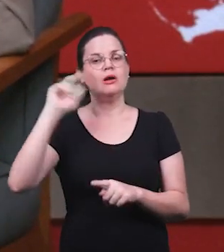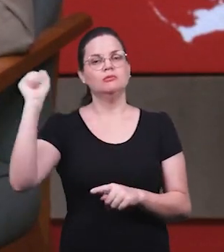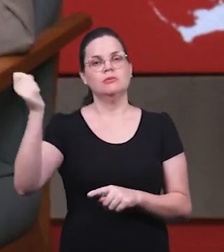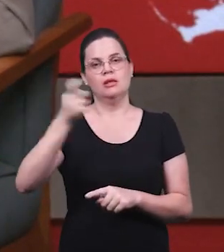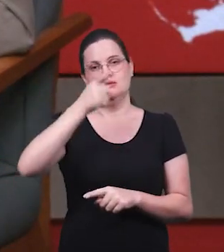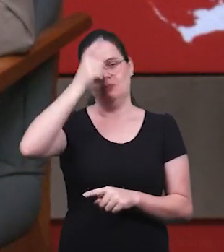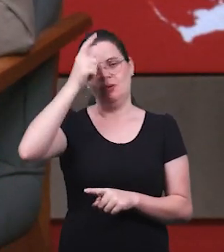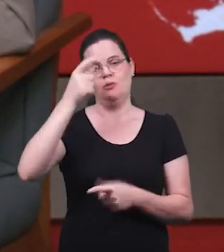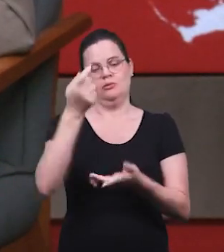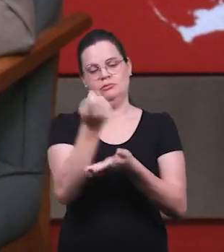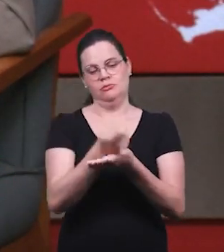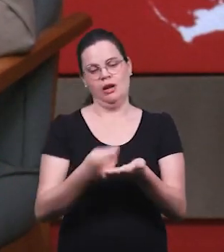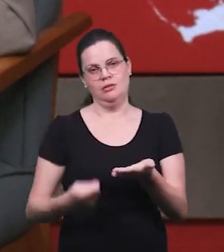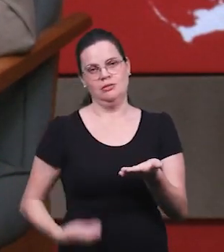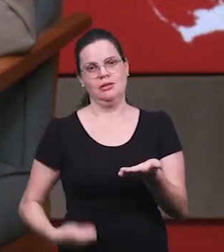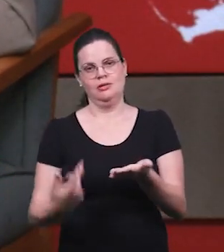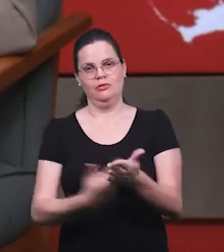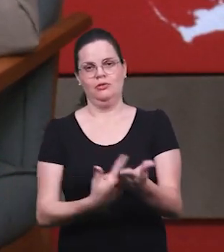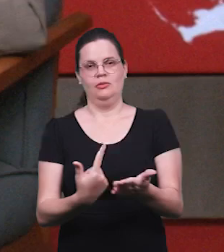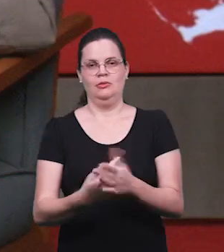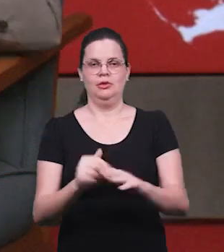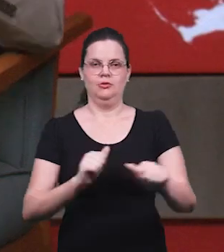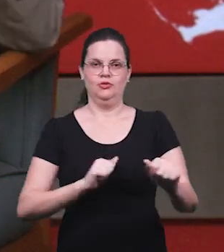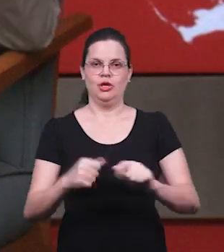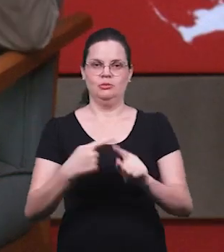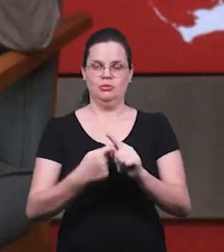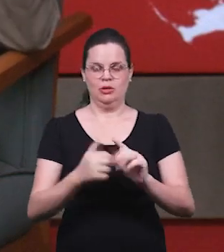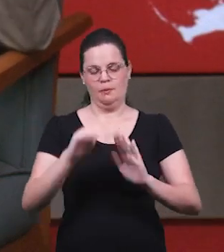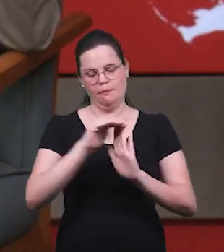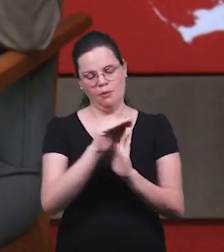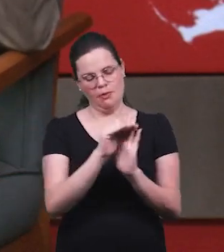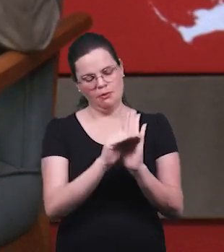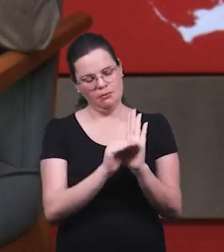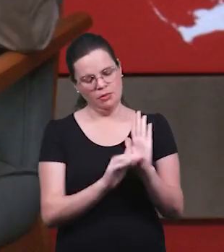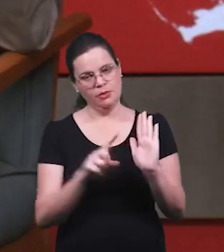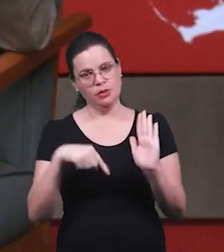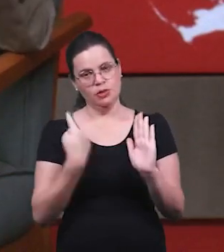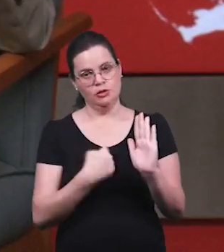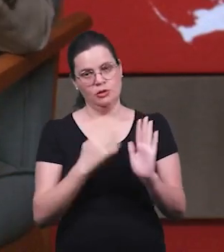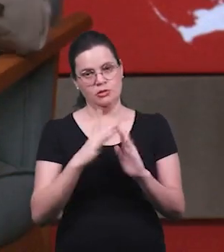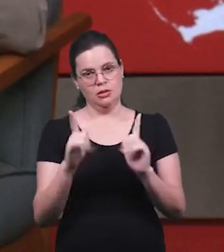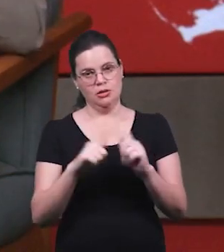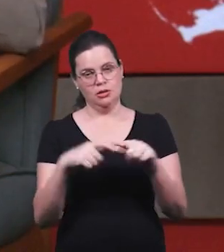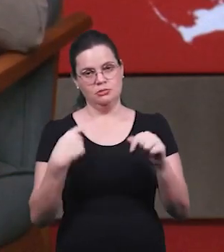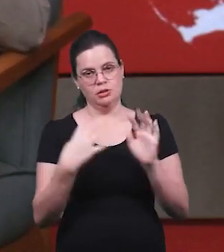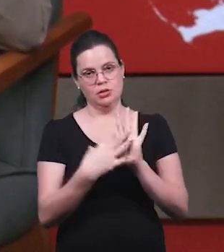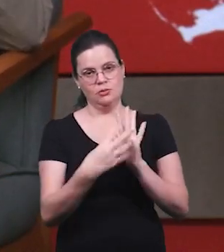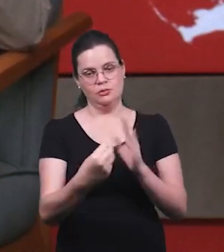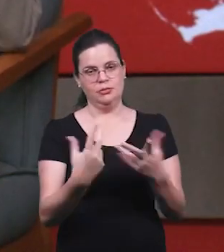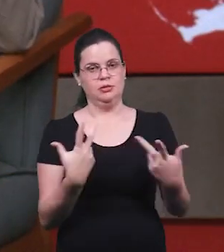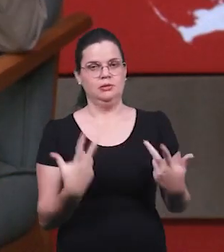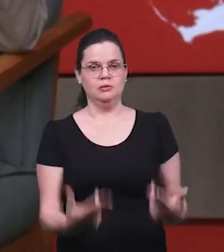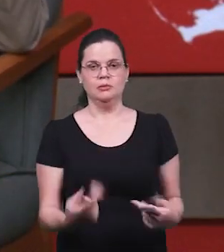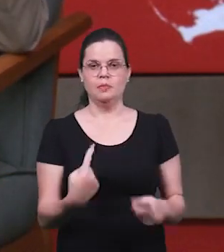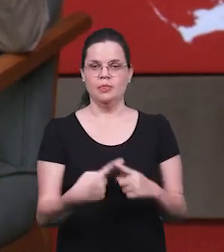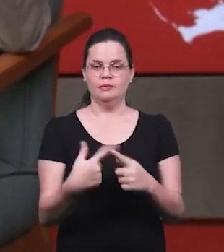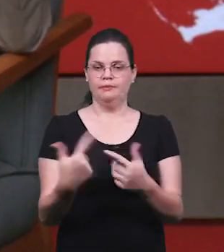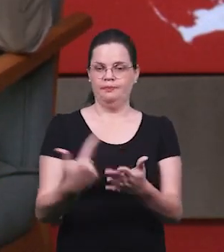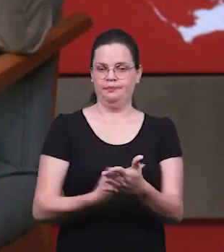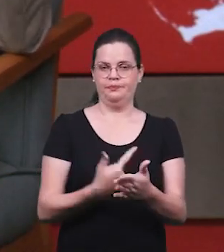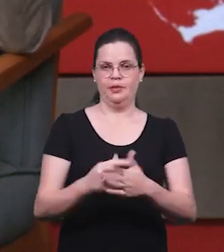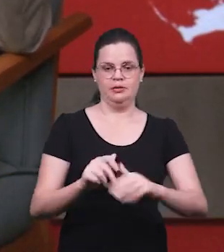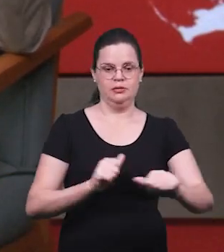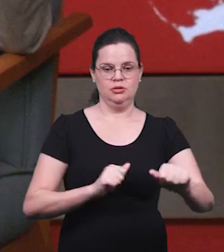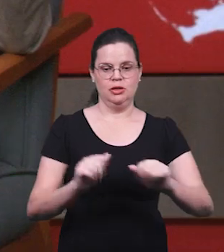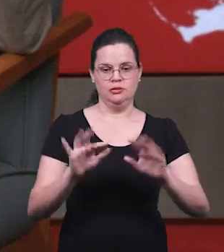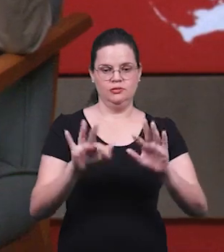a linha que segue na vida da igreja, porque, como eu disse já outras vezes, o livro de Atos termina